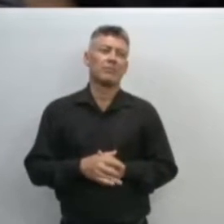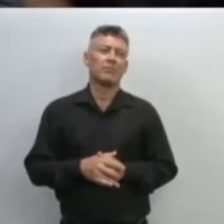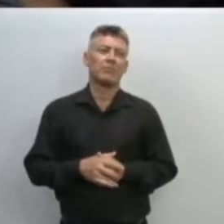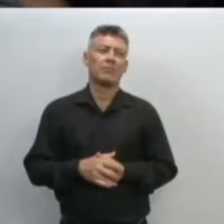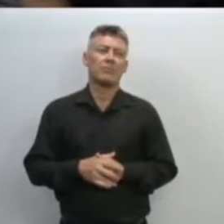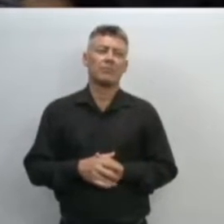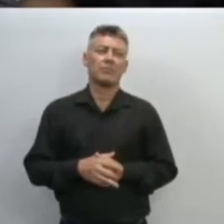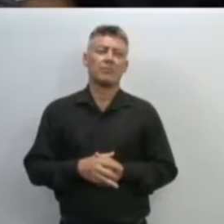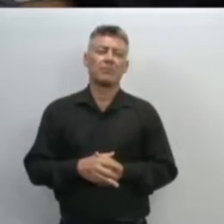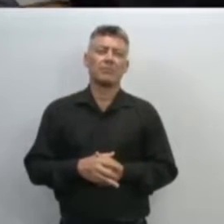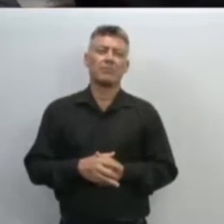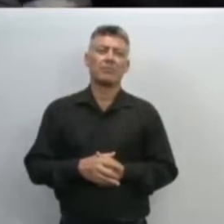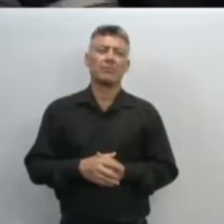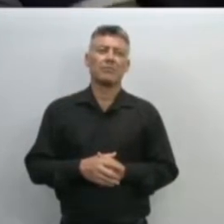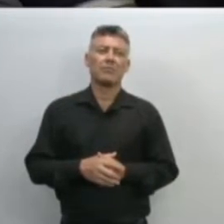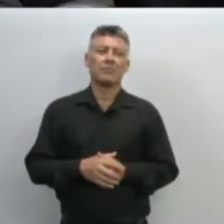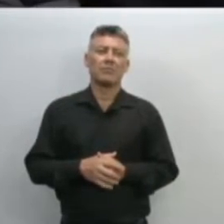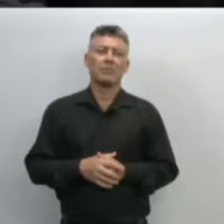Vereador Anderson.